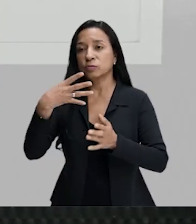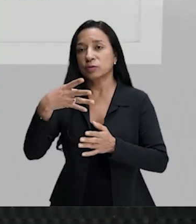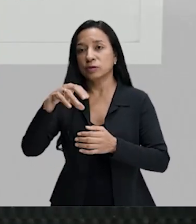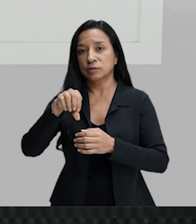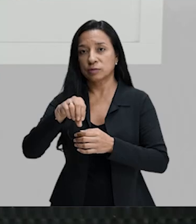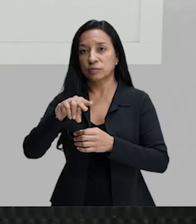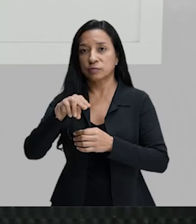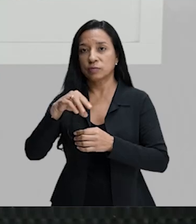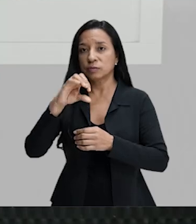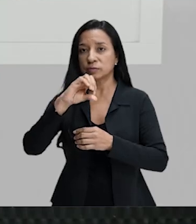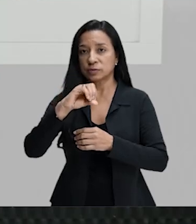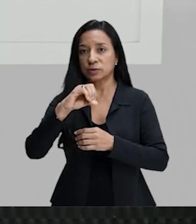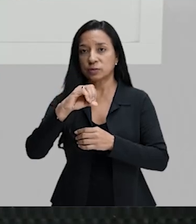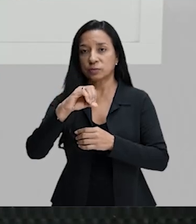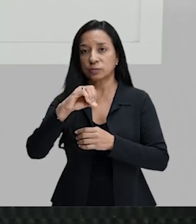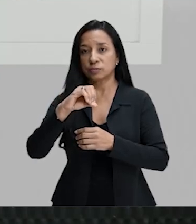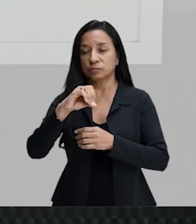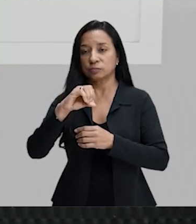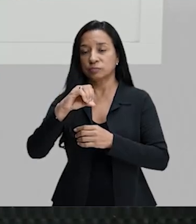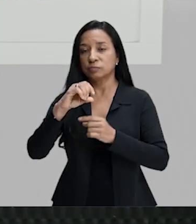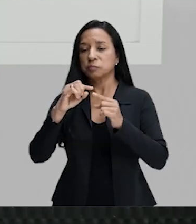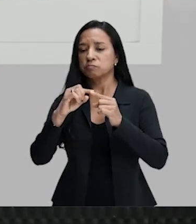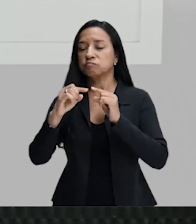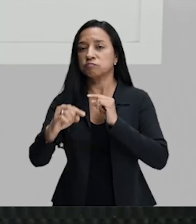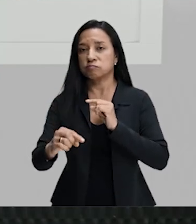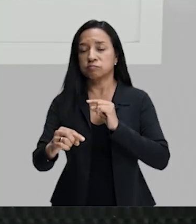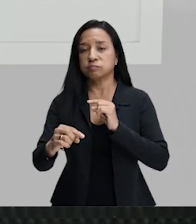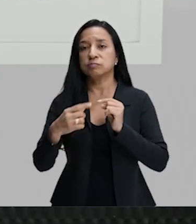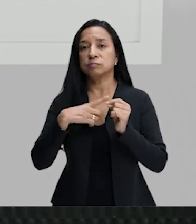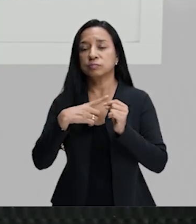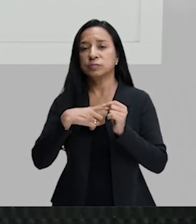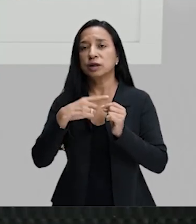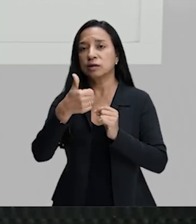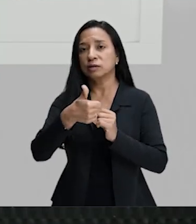zero. Cancela, né? Aí você tem